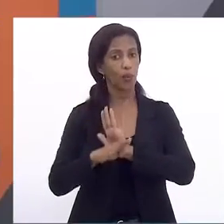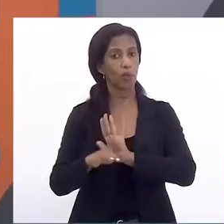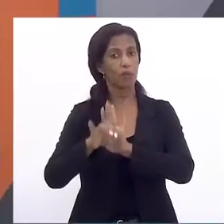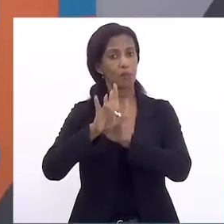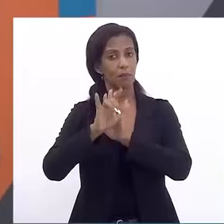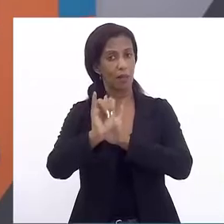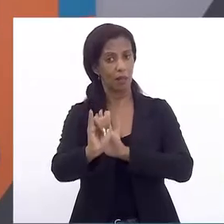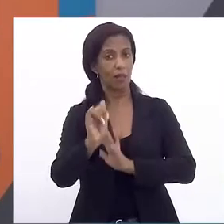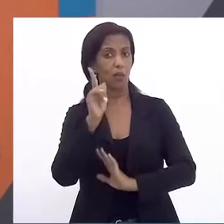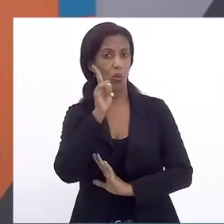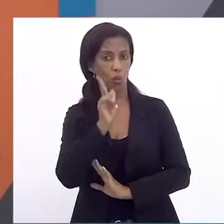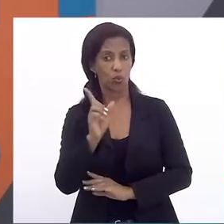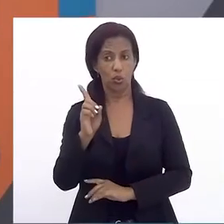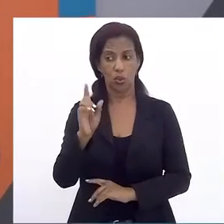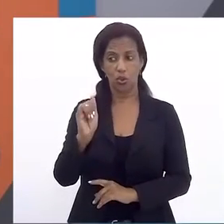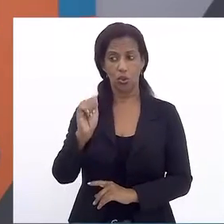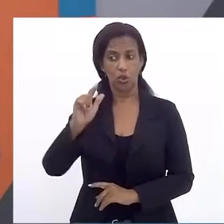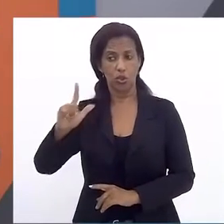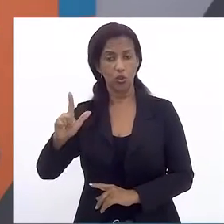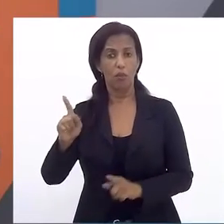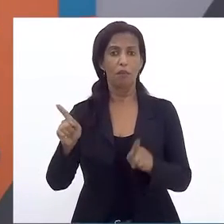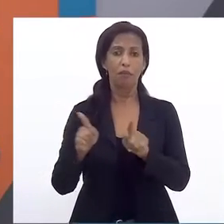senhora foi autora do projeto de lei